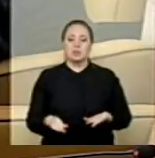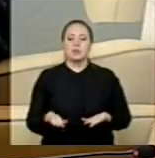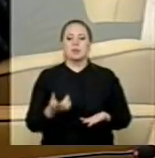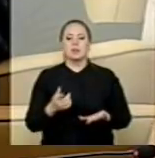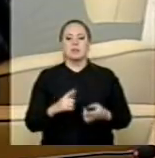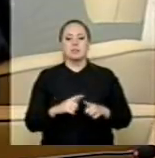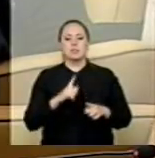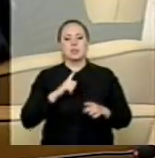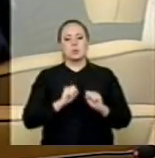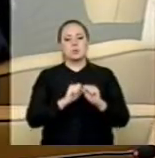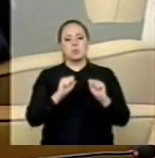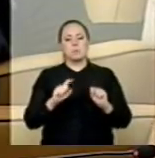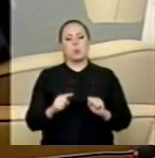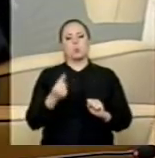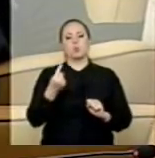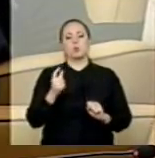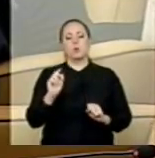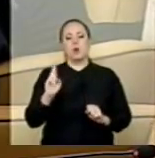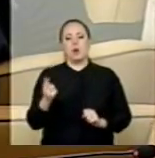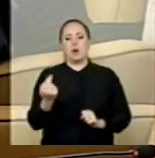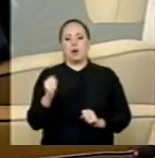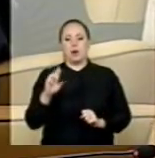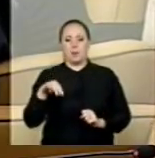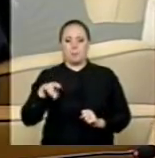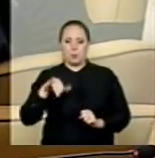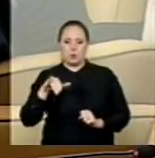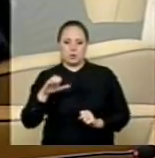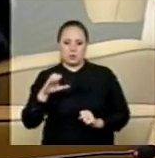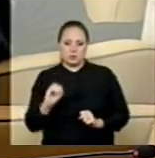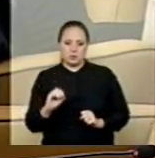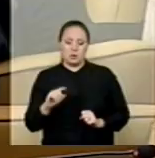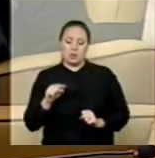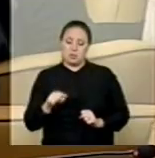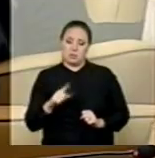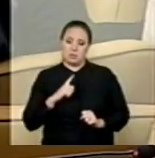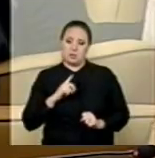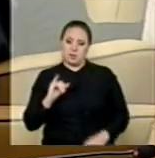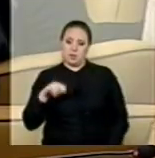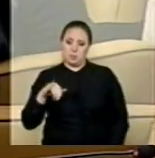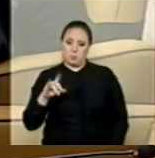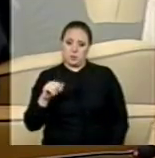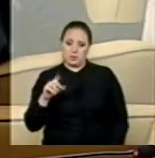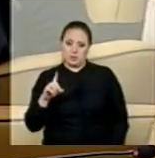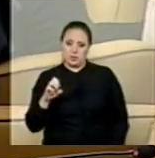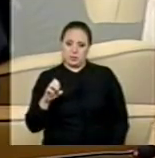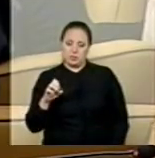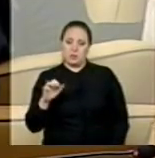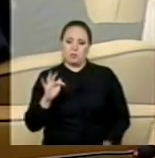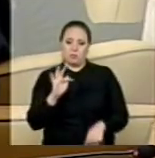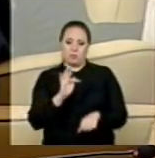sistema único e harmônico, no qual as imunidades material e formal,